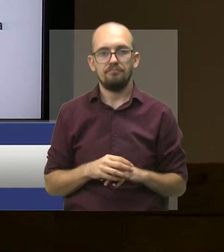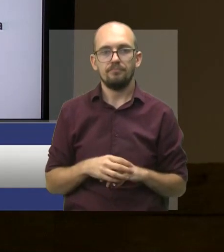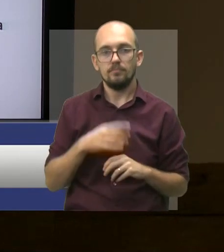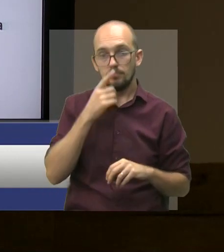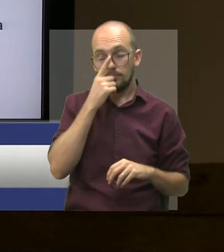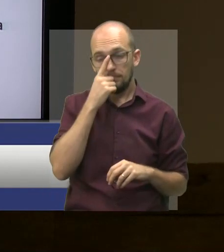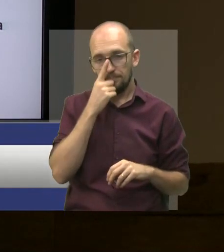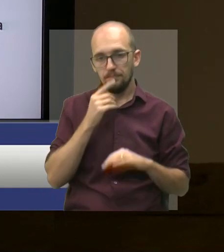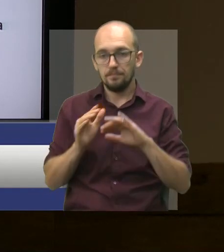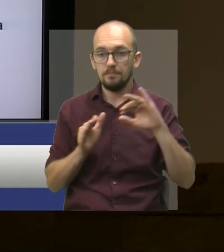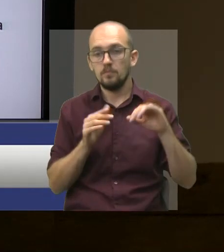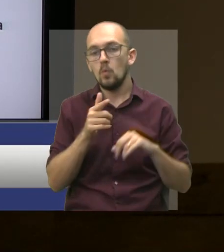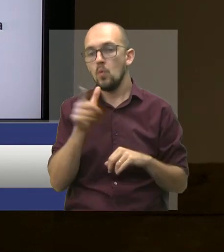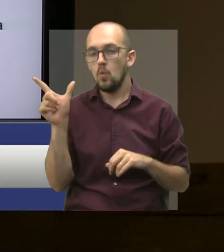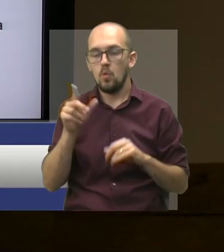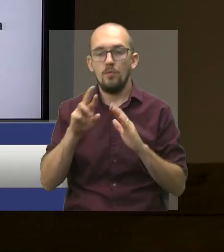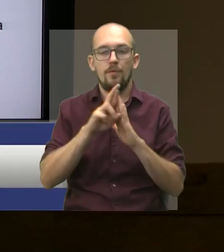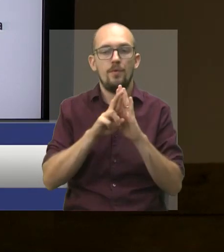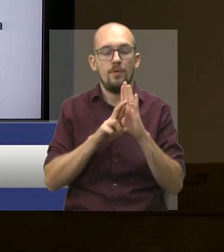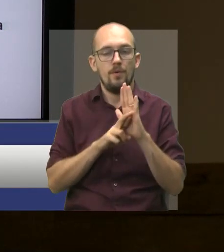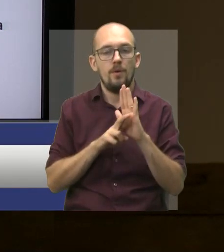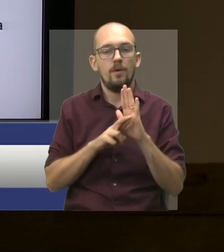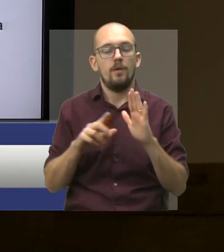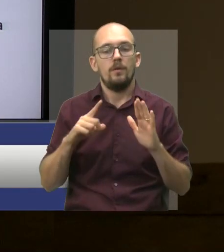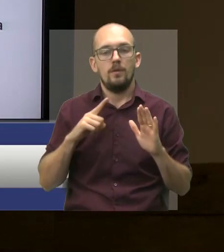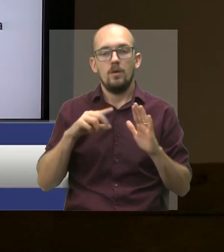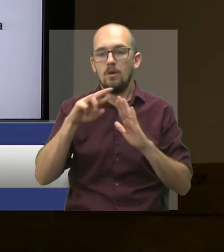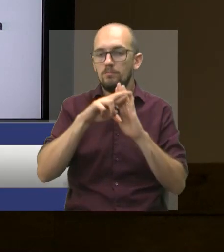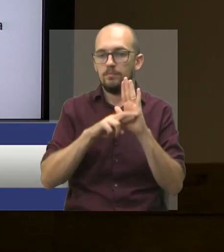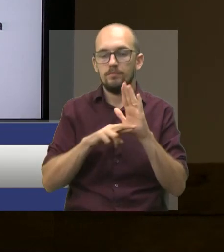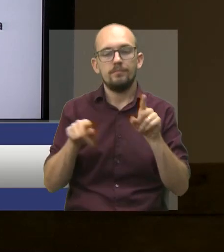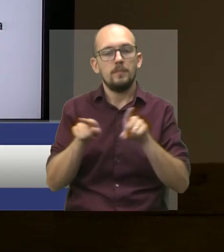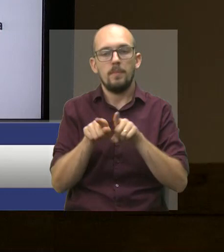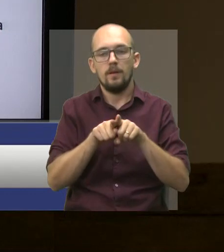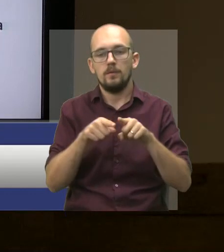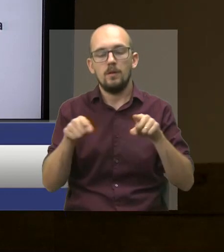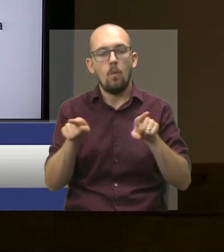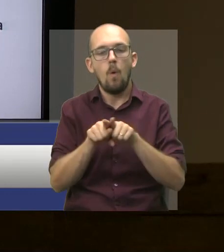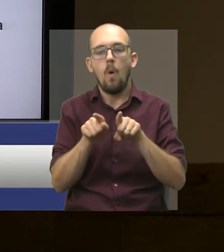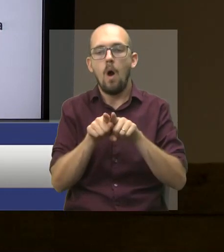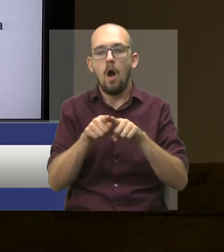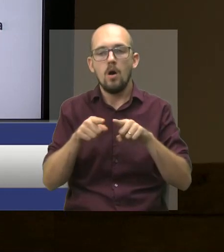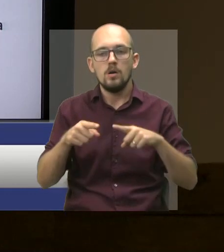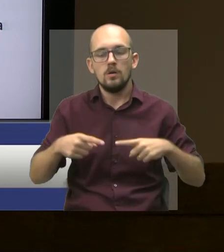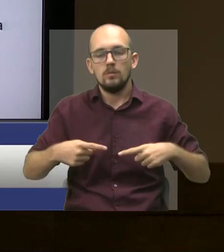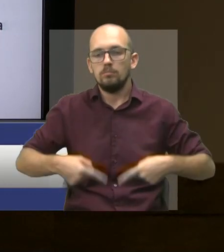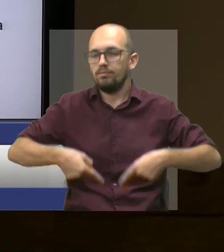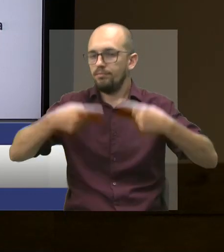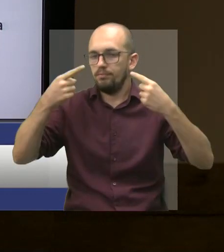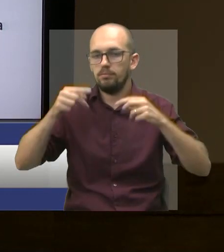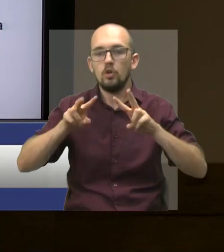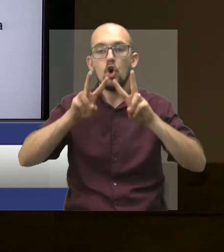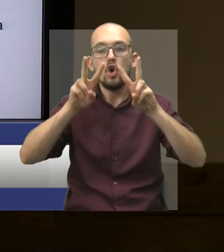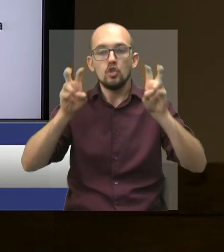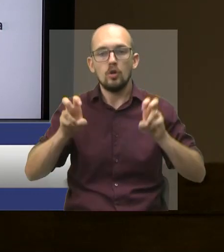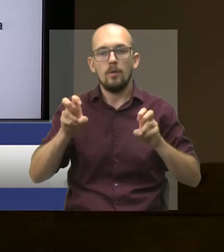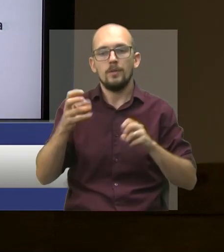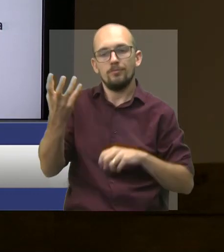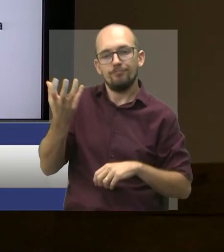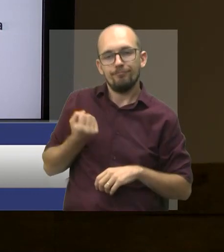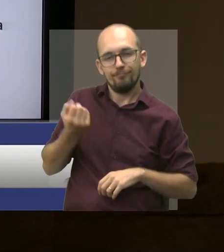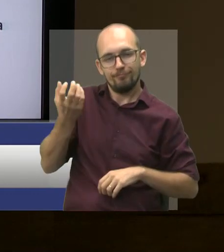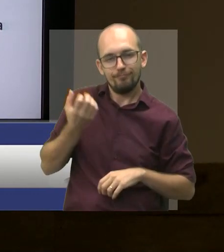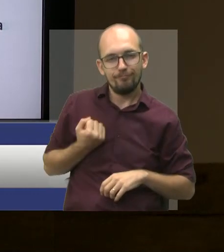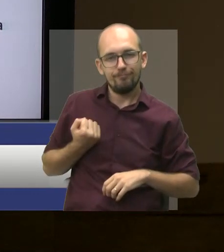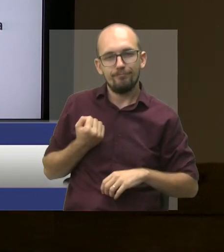Outra regra que está bastante em conflito nessa votação são dos benefícios